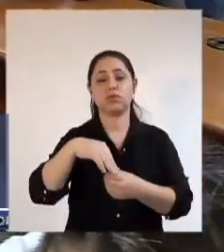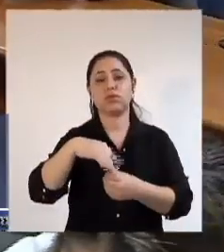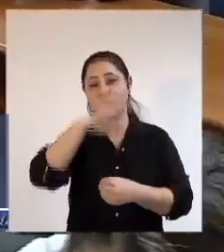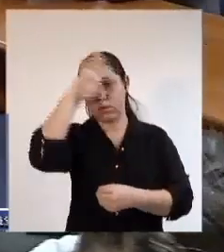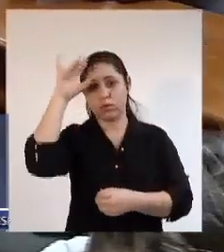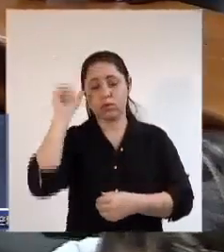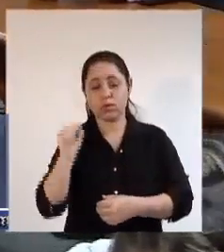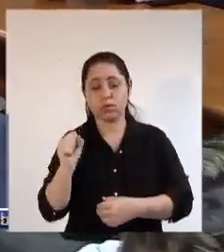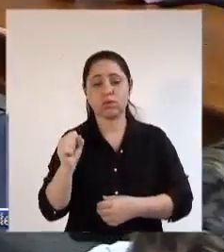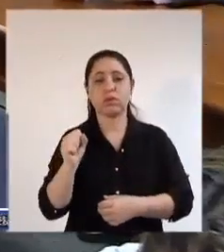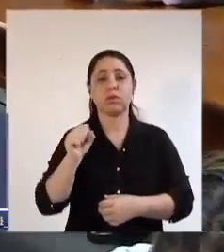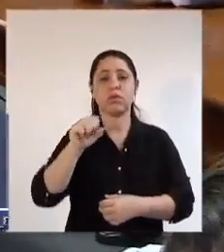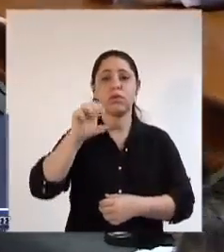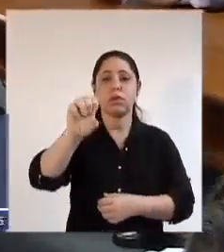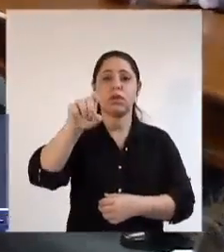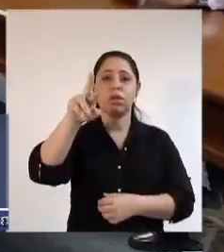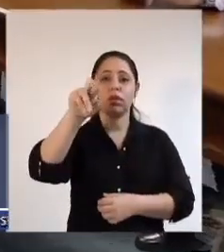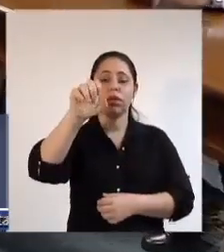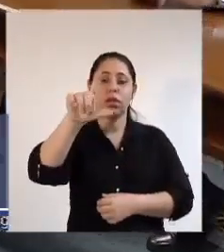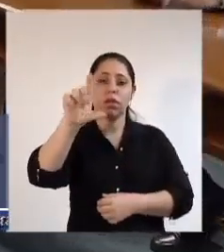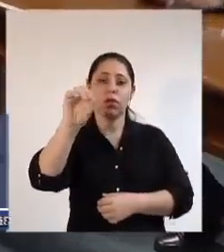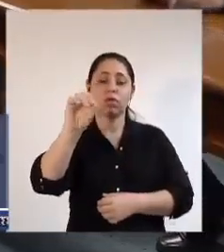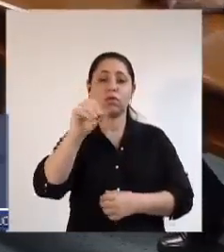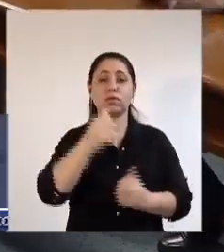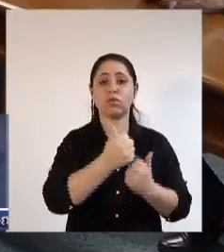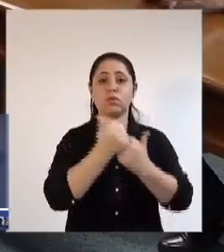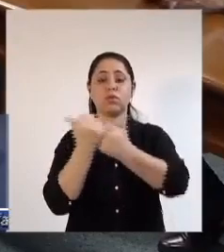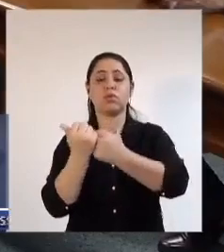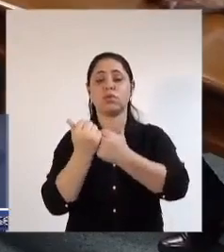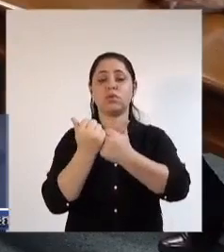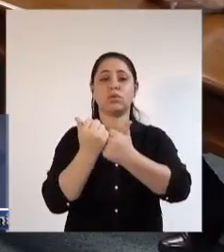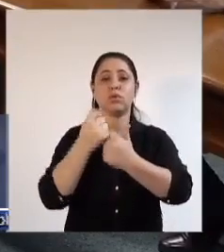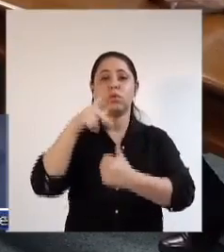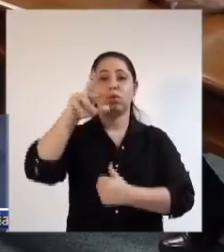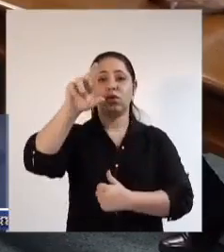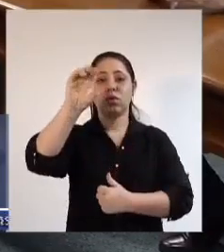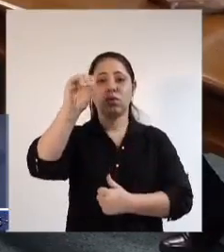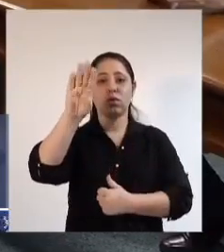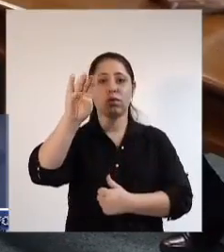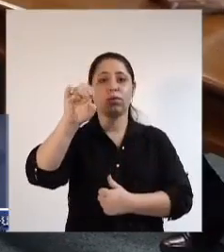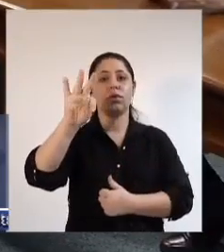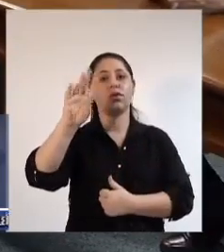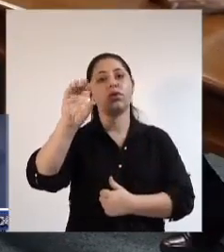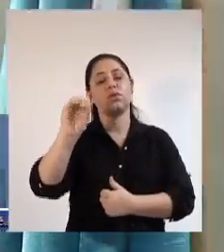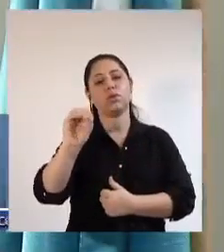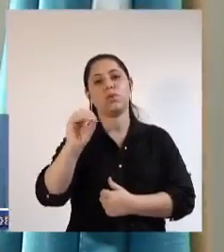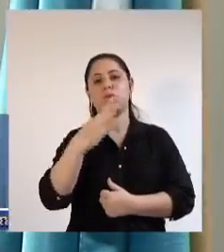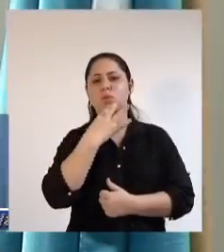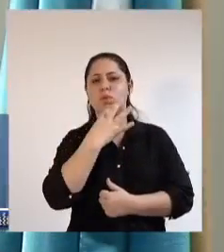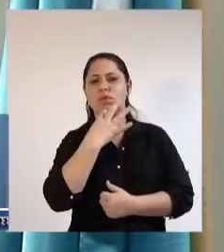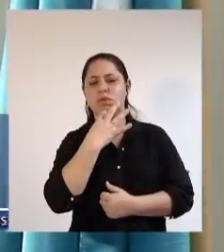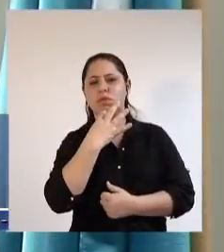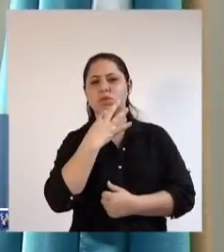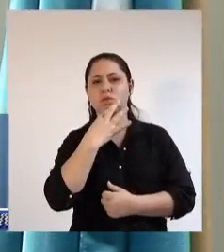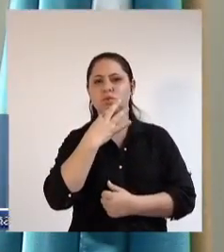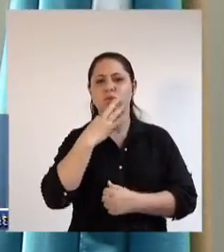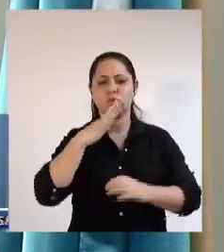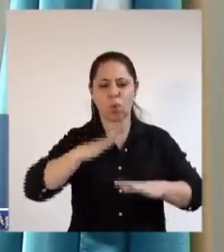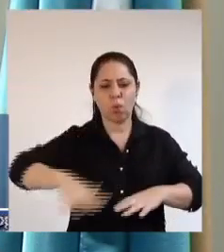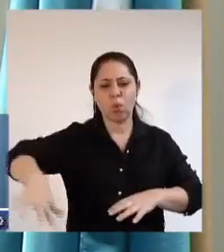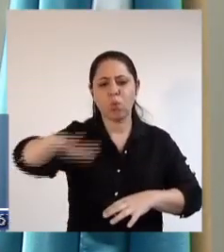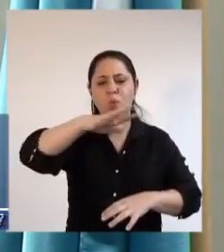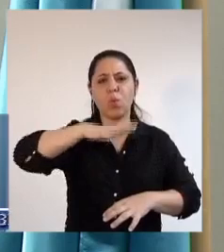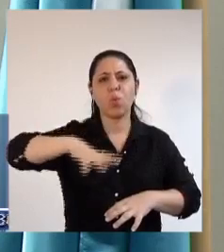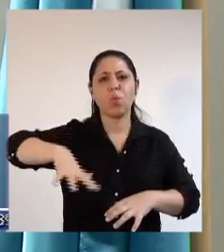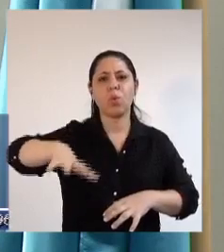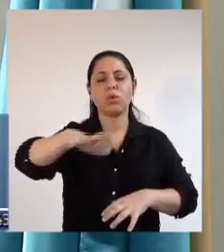jorge leite sobre o suplente roberto almeida conhecido em todo o mundo e viemos